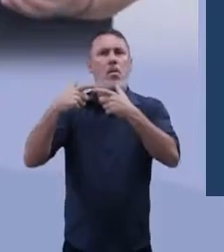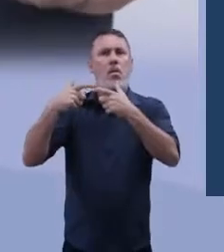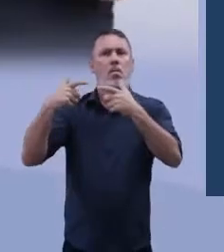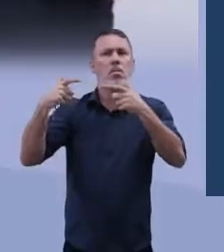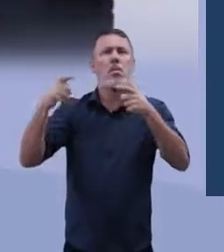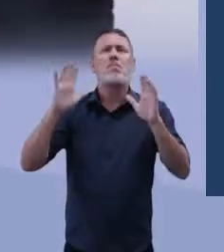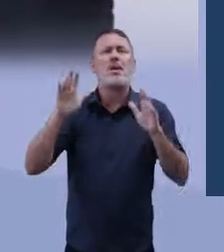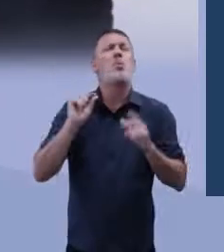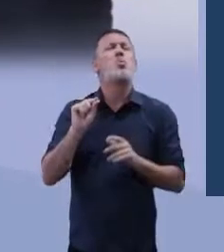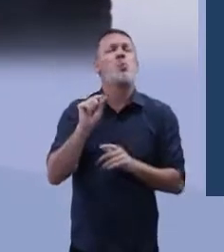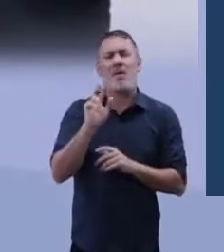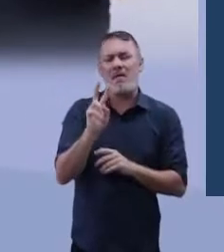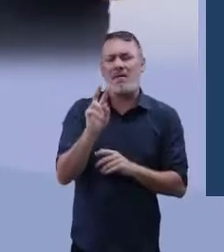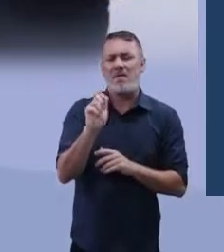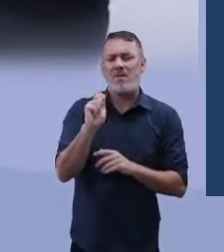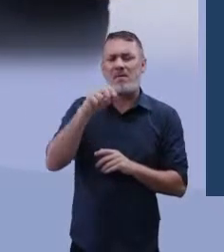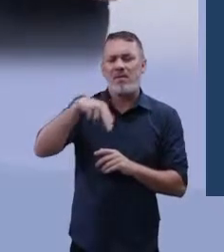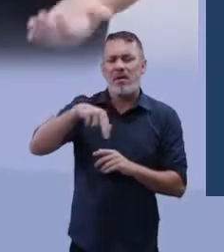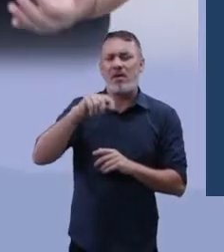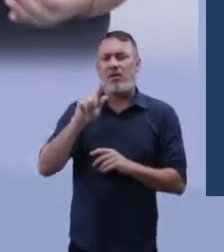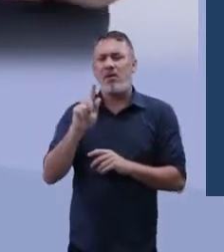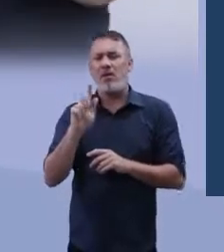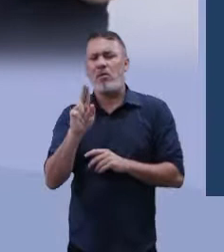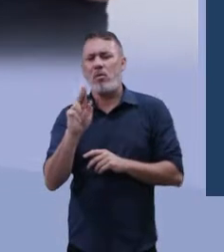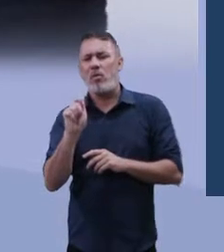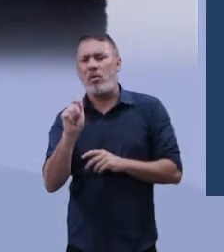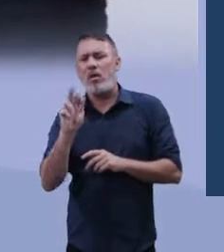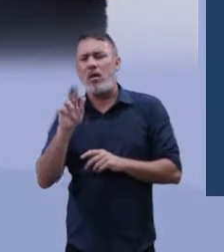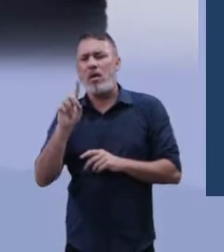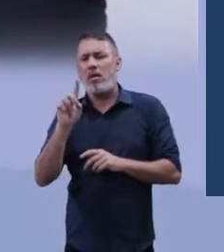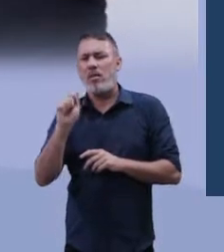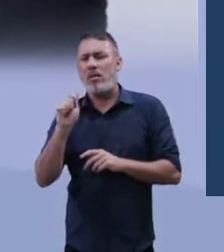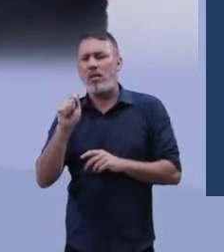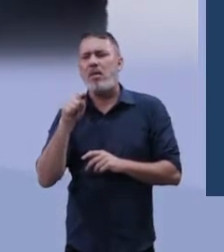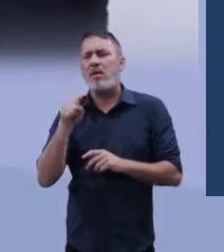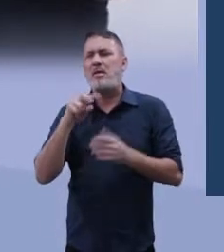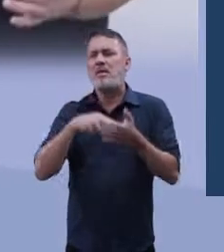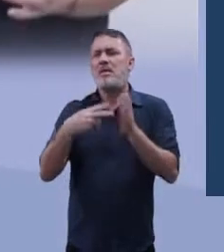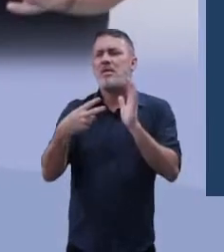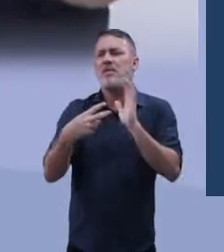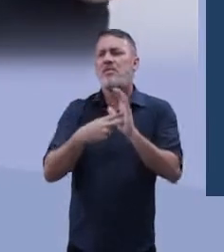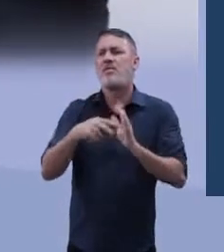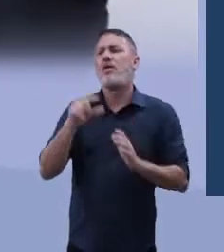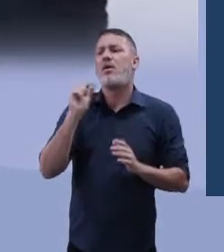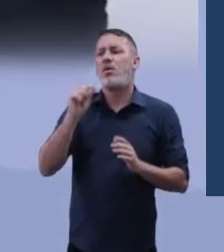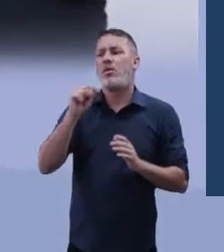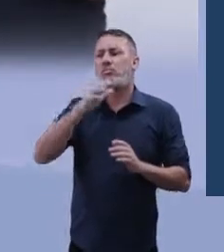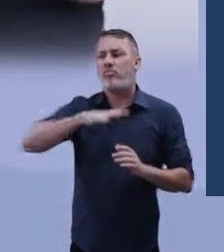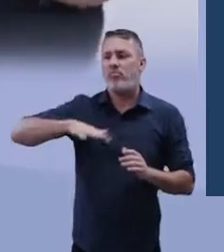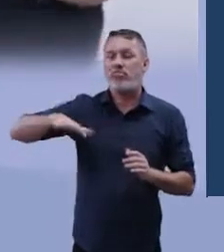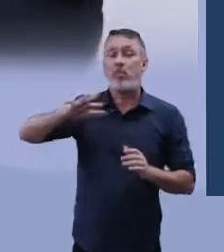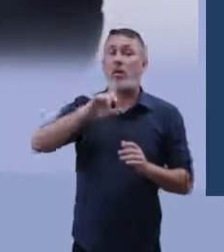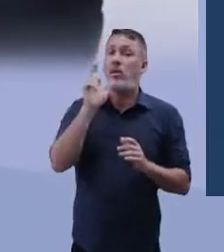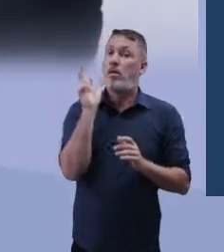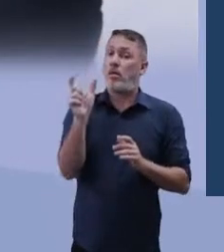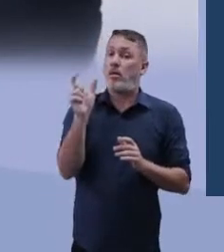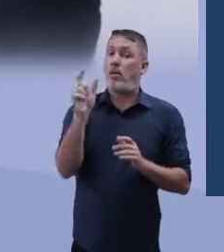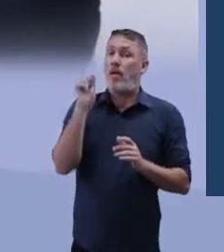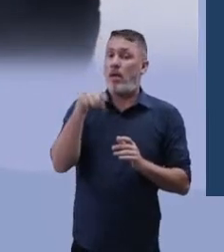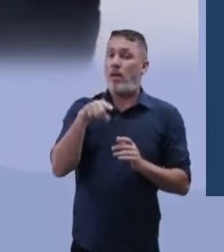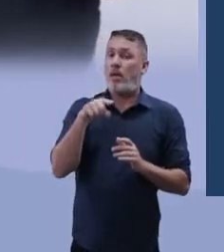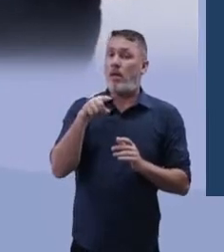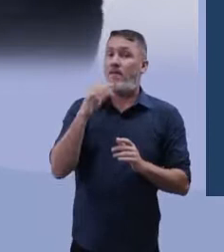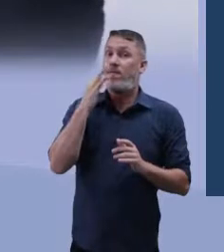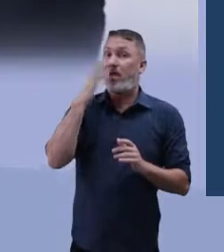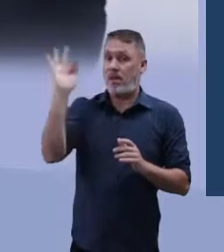nascer. O que seria vanguarda? Vanguarda significa avant-garde. Esse termo em francês